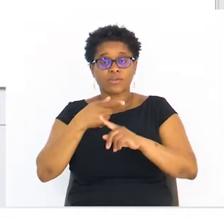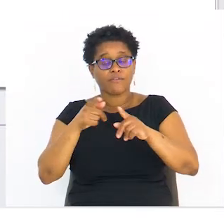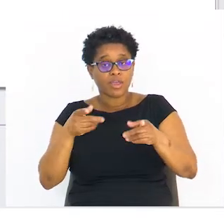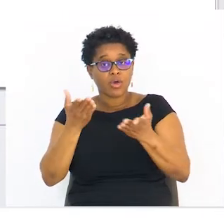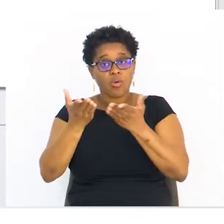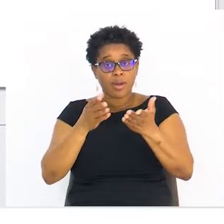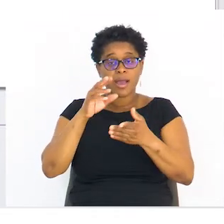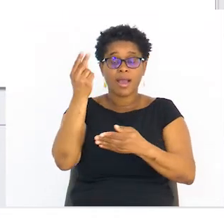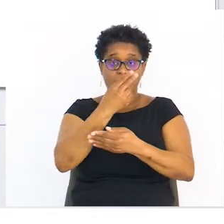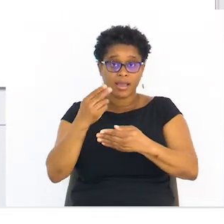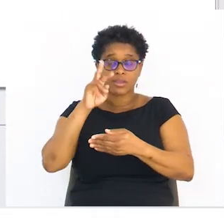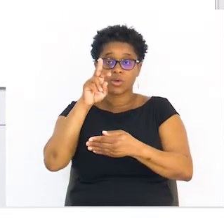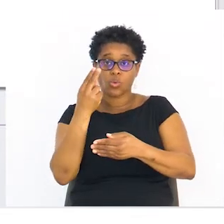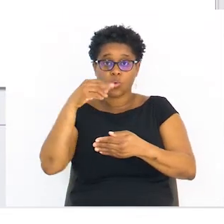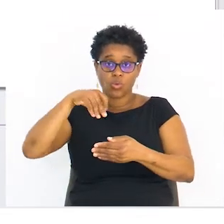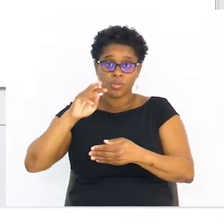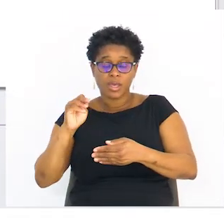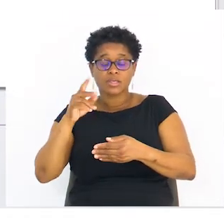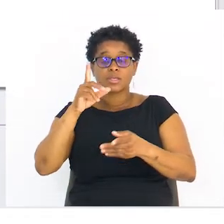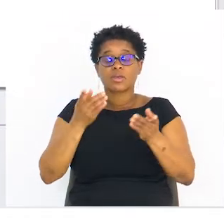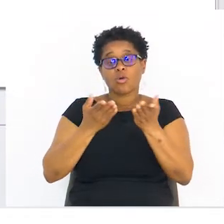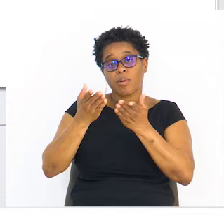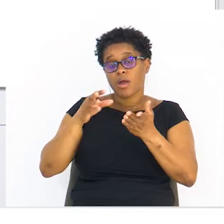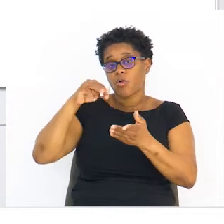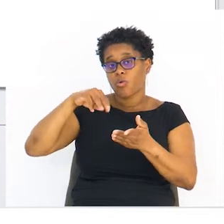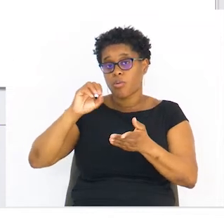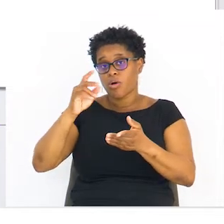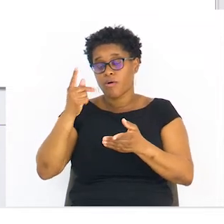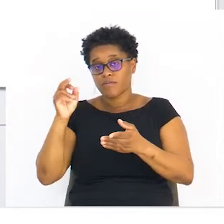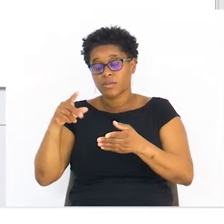móvel. Indica os temas de pintura da arte rupestre.